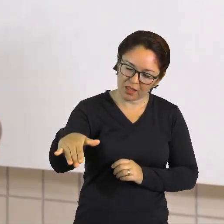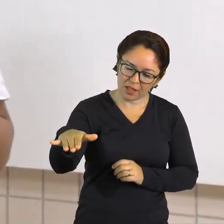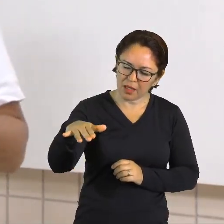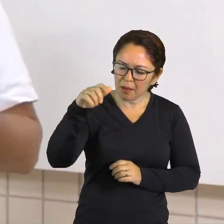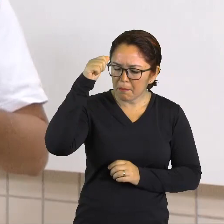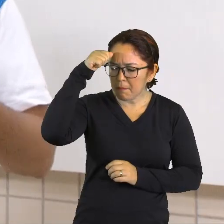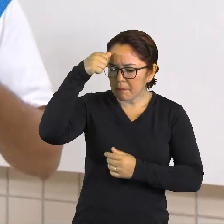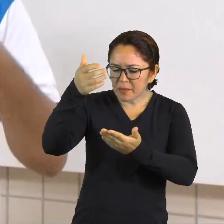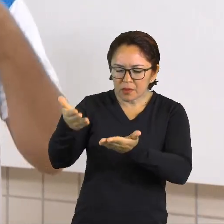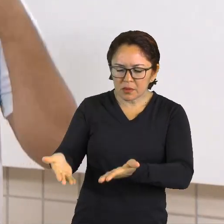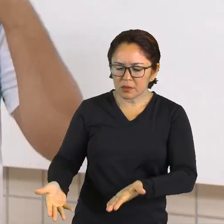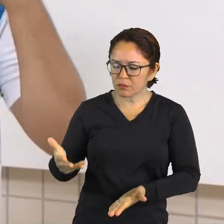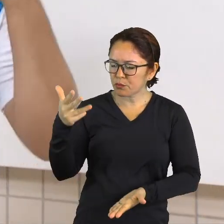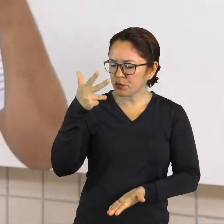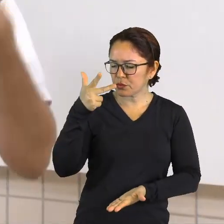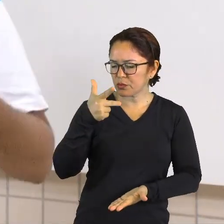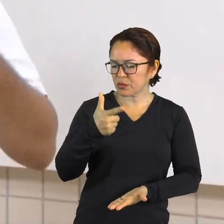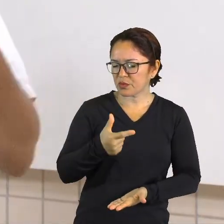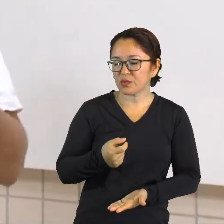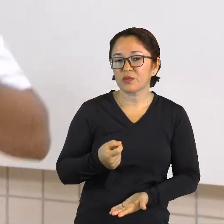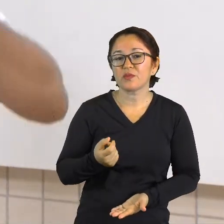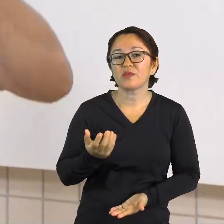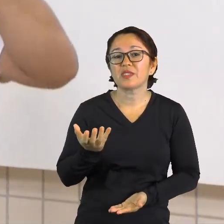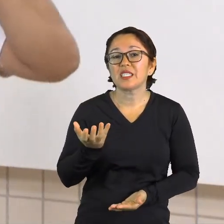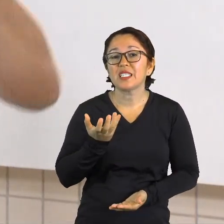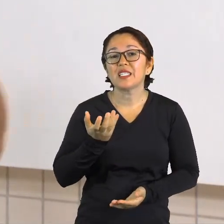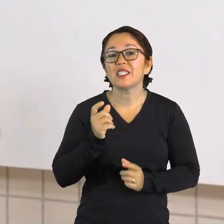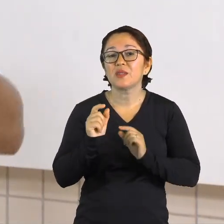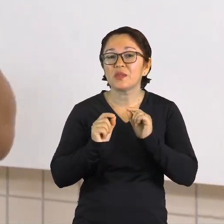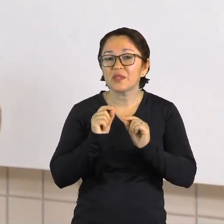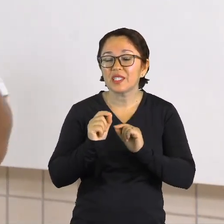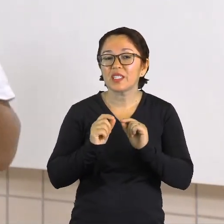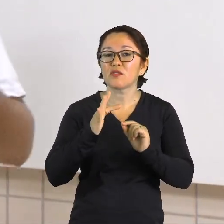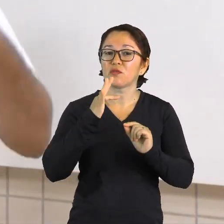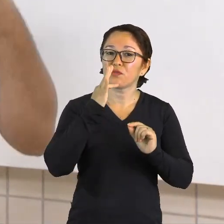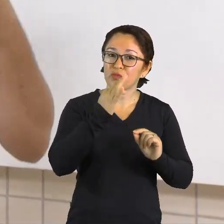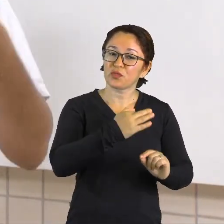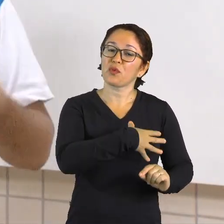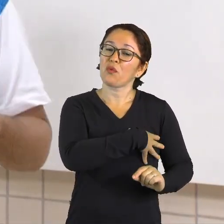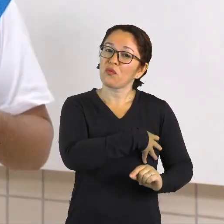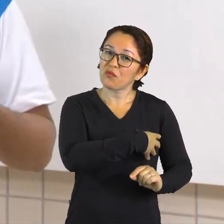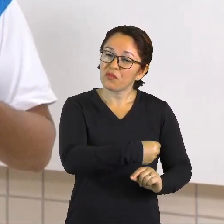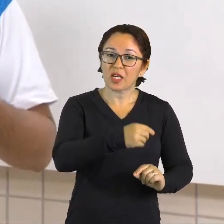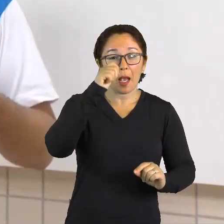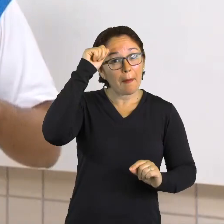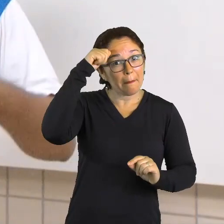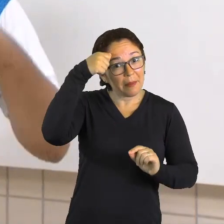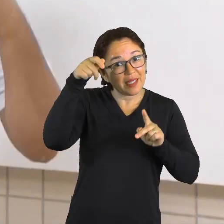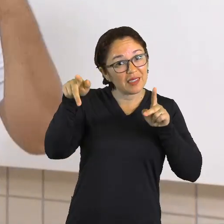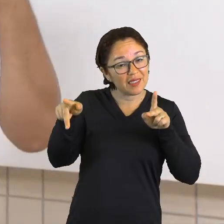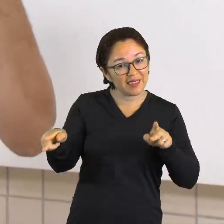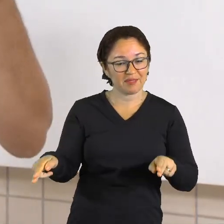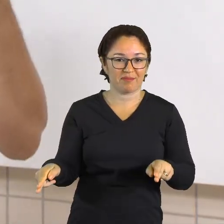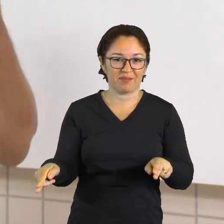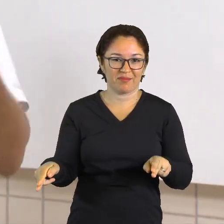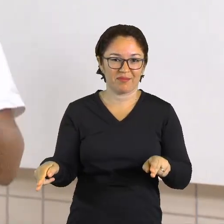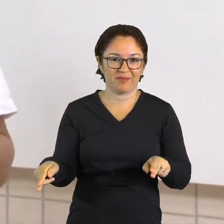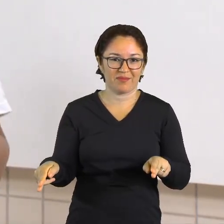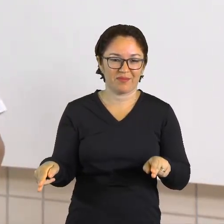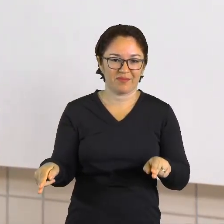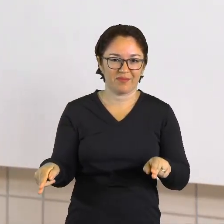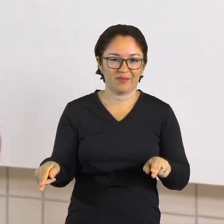era negra, ele queria ter uma filhinha pretinha. E aí